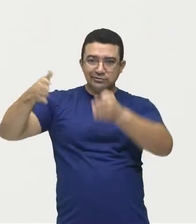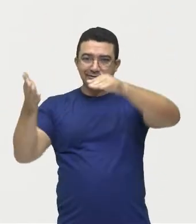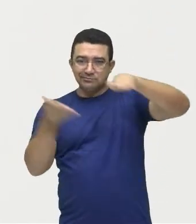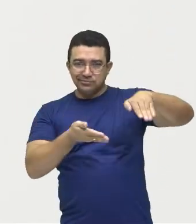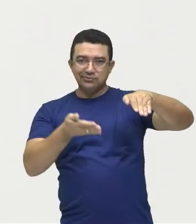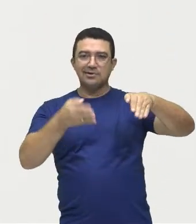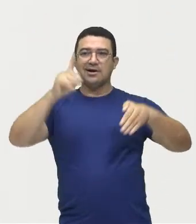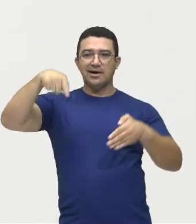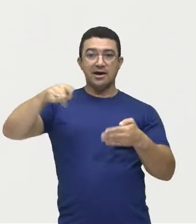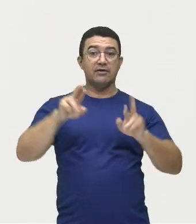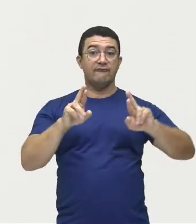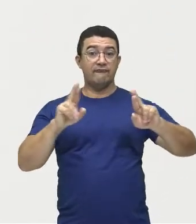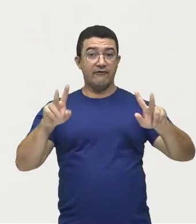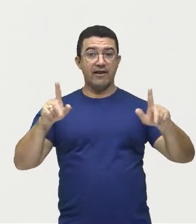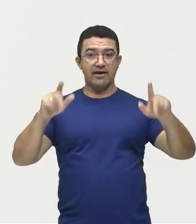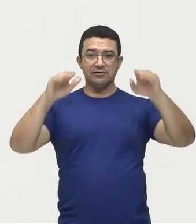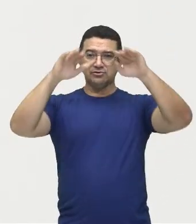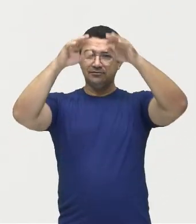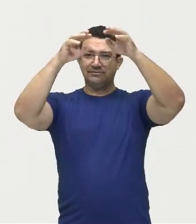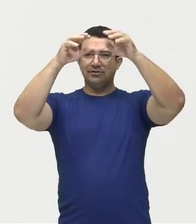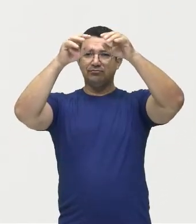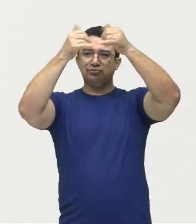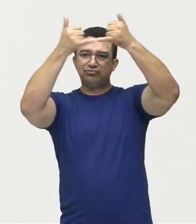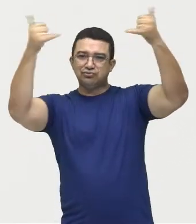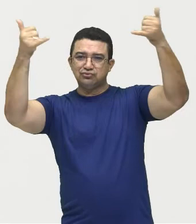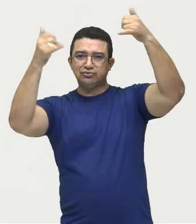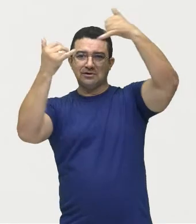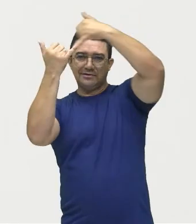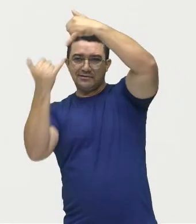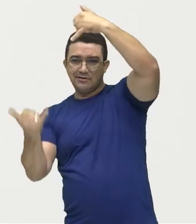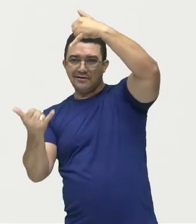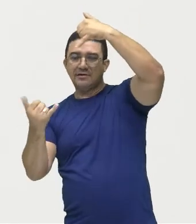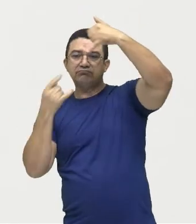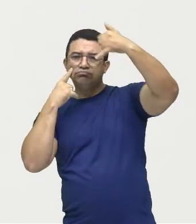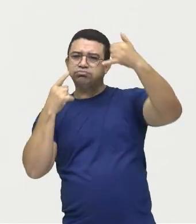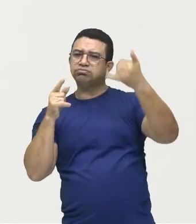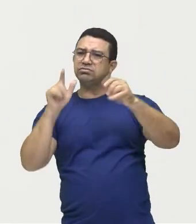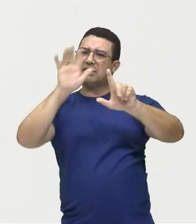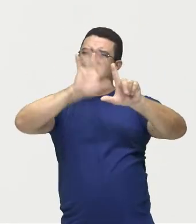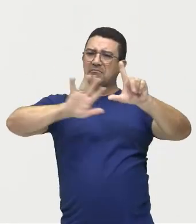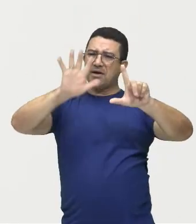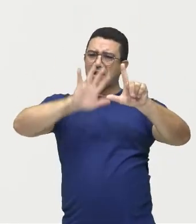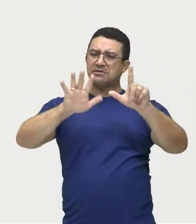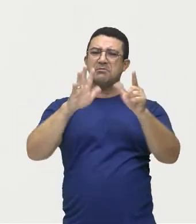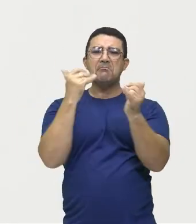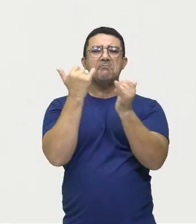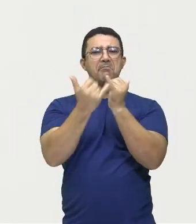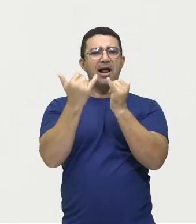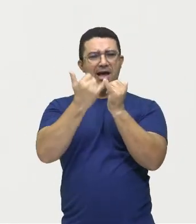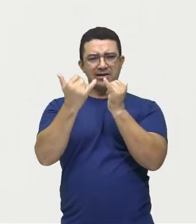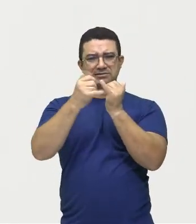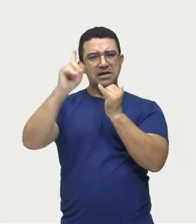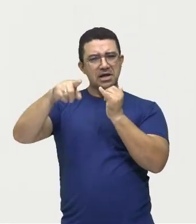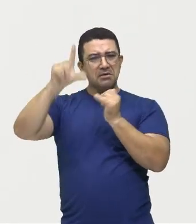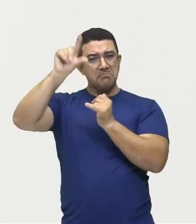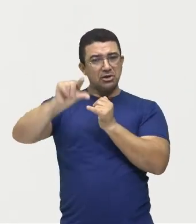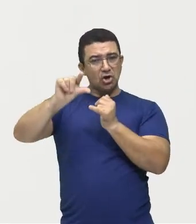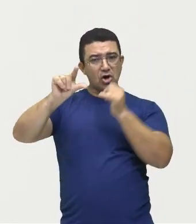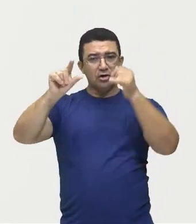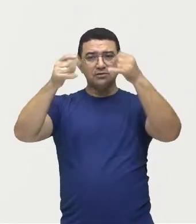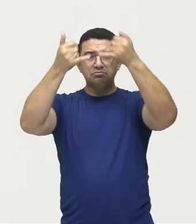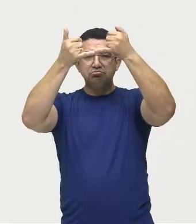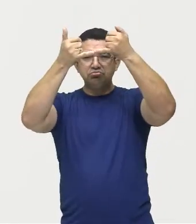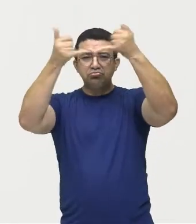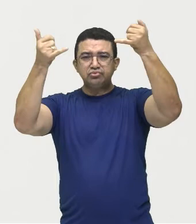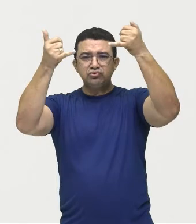percebam, esse lado aqui, né, pelo menos na imagem, ele parece ser menor que esse outro lado, então eu já vejo que